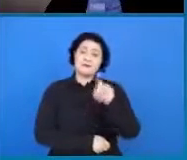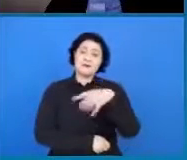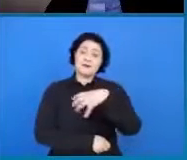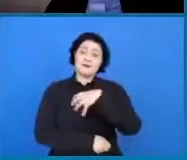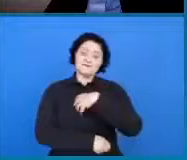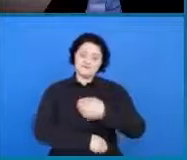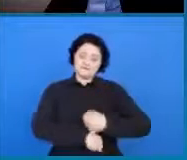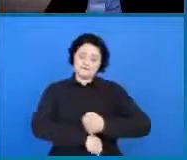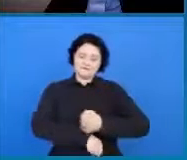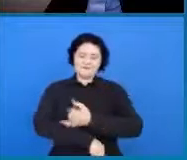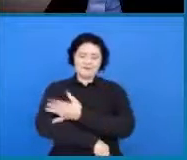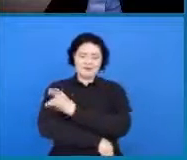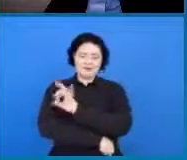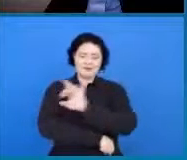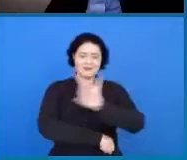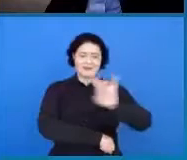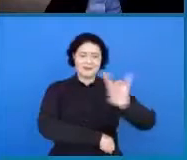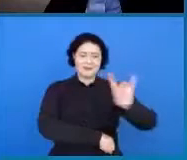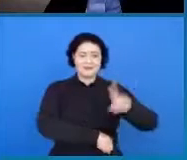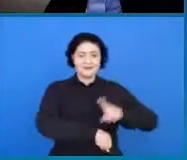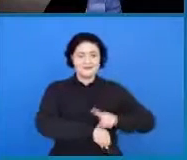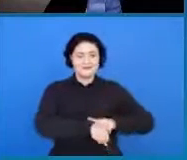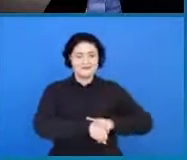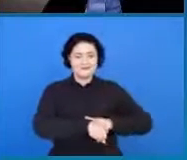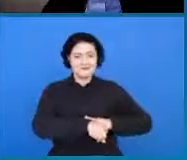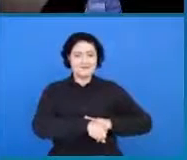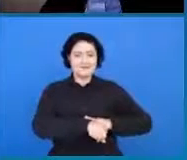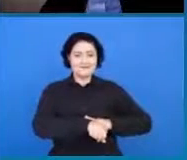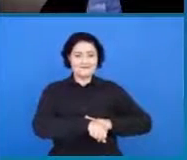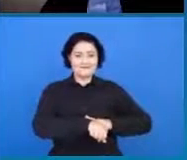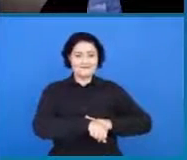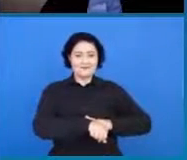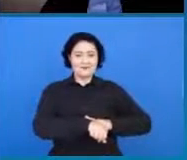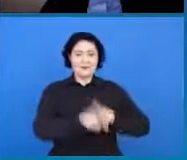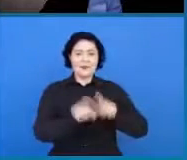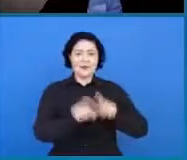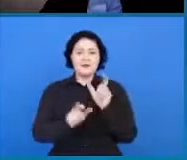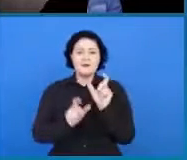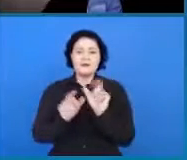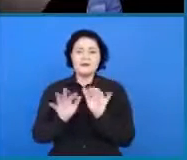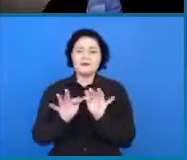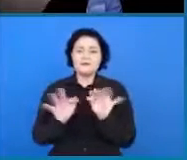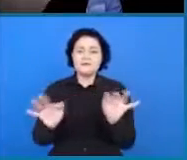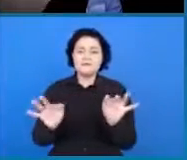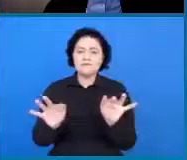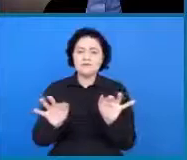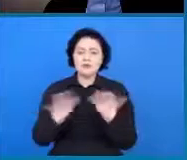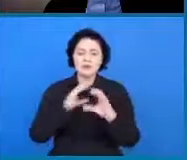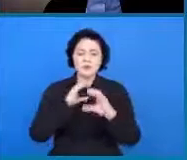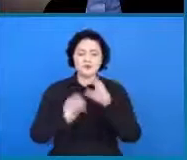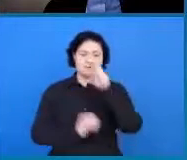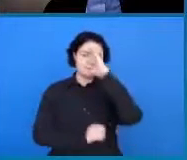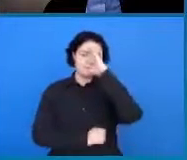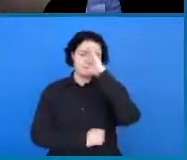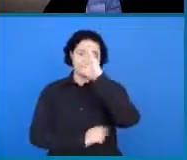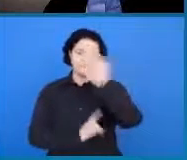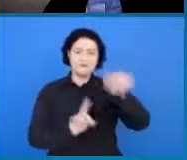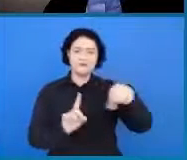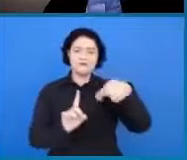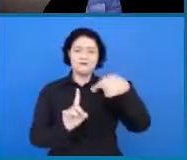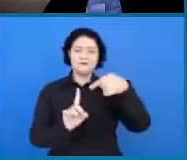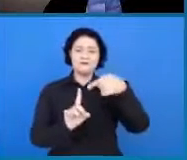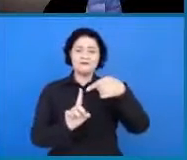e se emocionar em cada audição palavras simples comunicação direta e objetiva